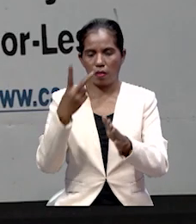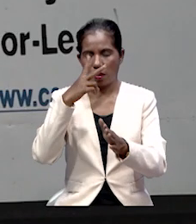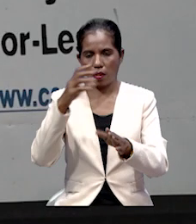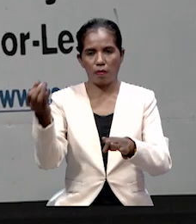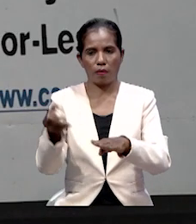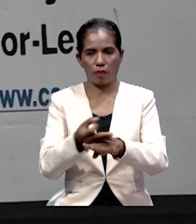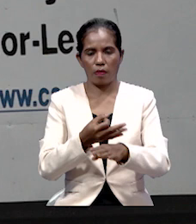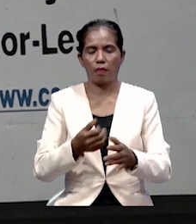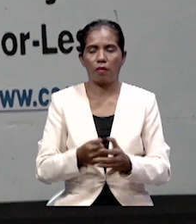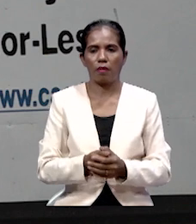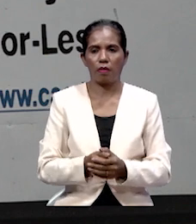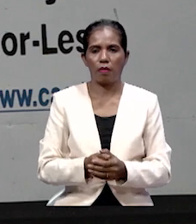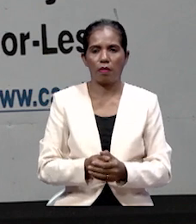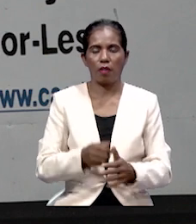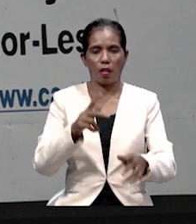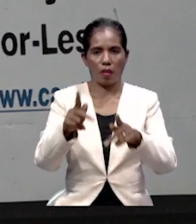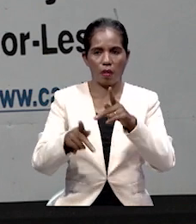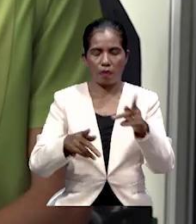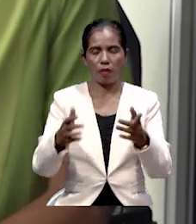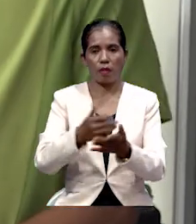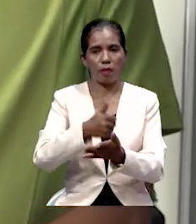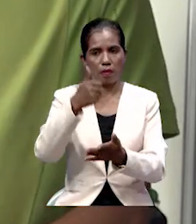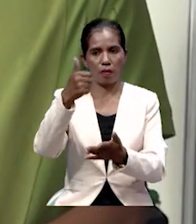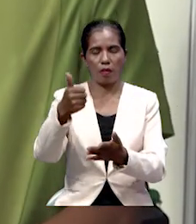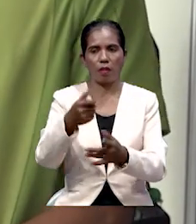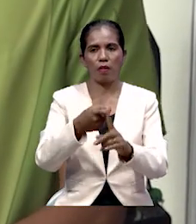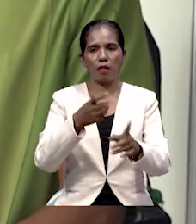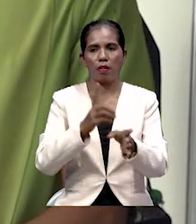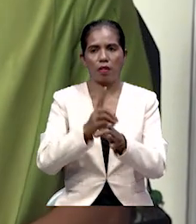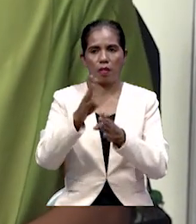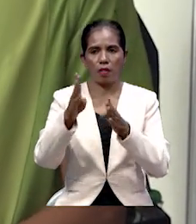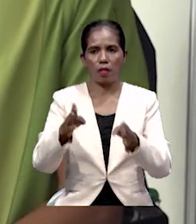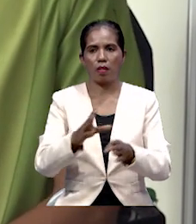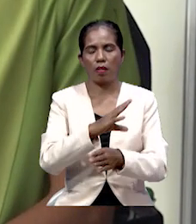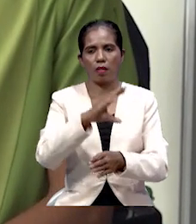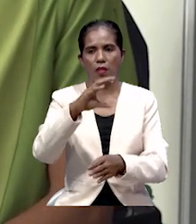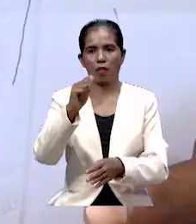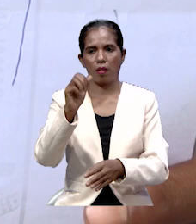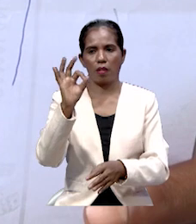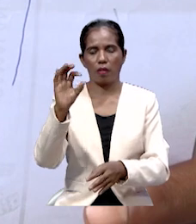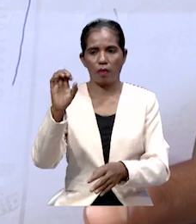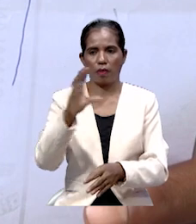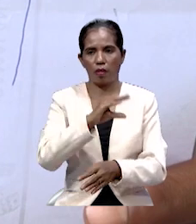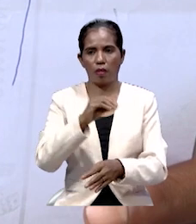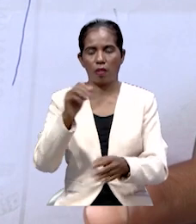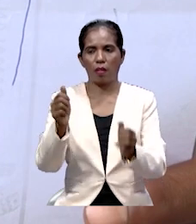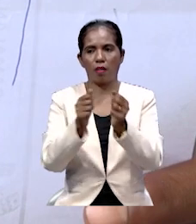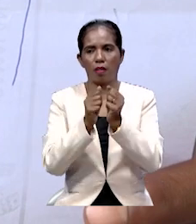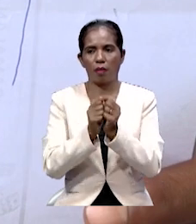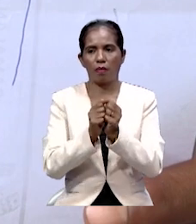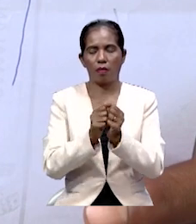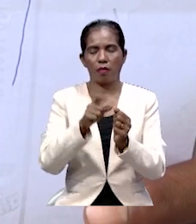documentos. Total candidato nebe admitido ba vaga husi Direção-Geral Floresta, Café no Planta Indústria, hamutu ka atus